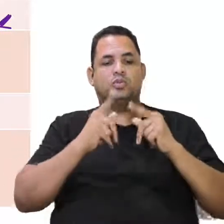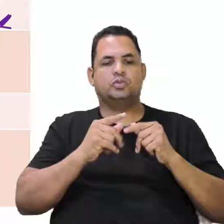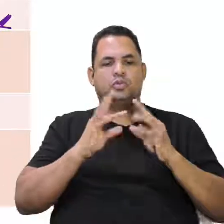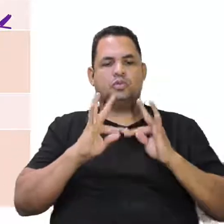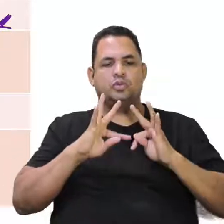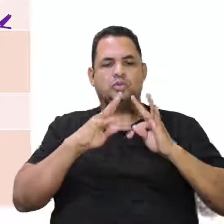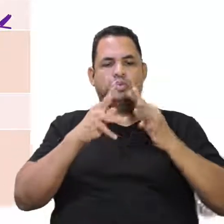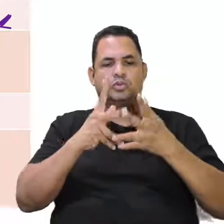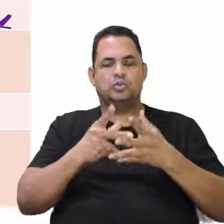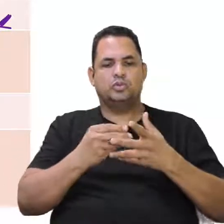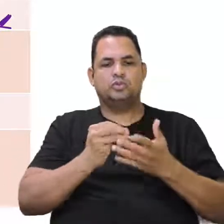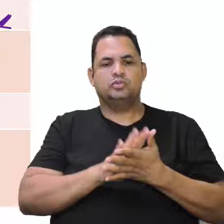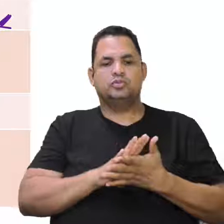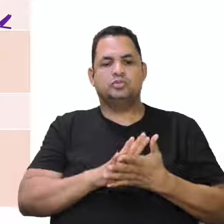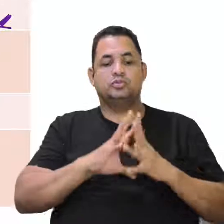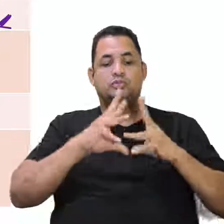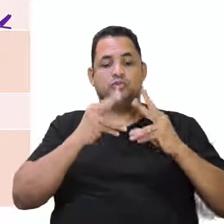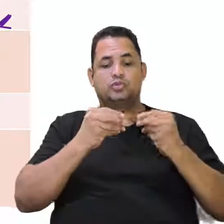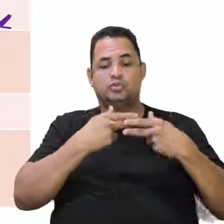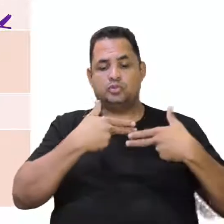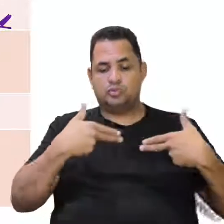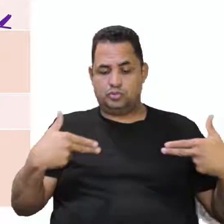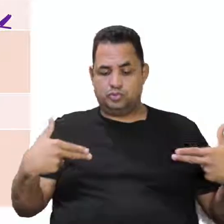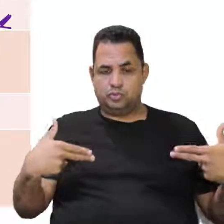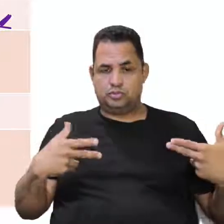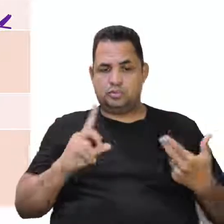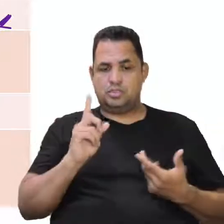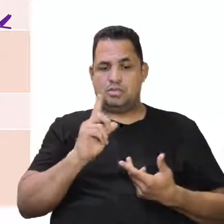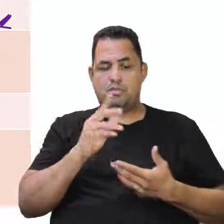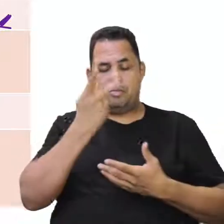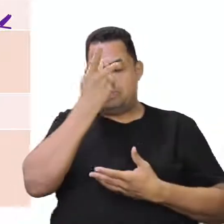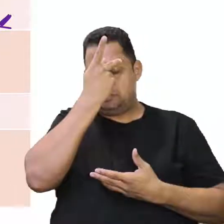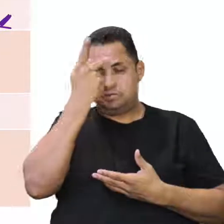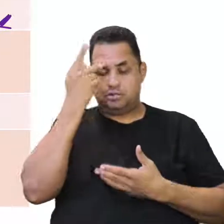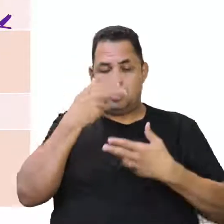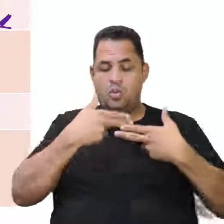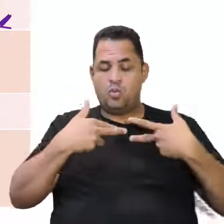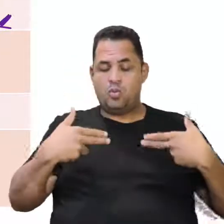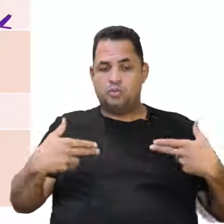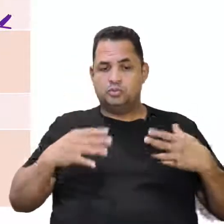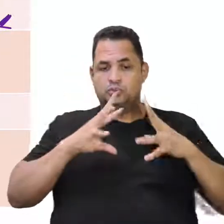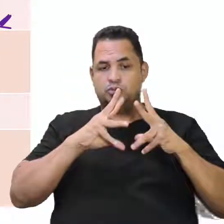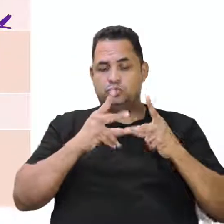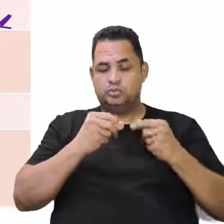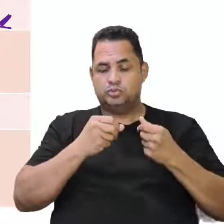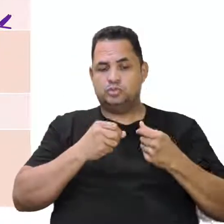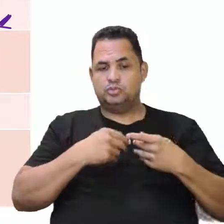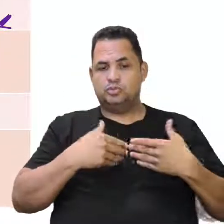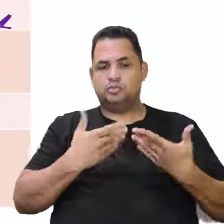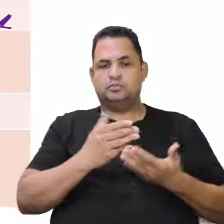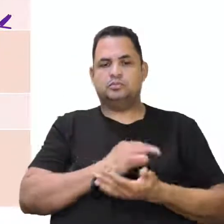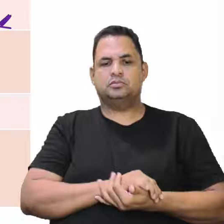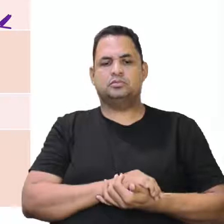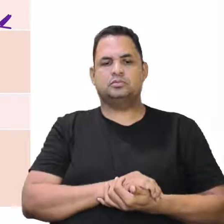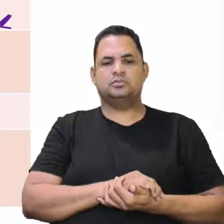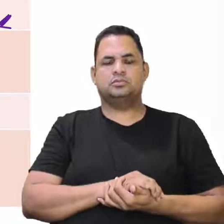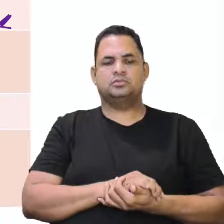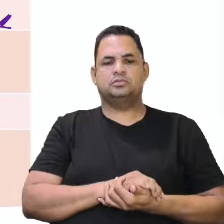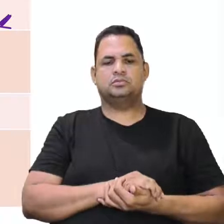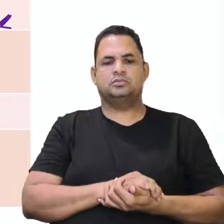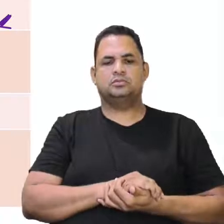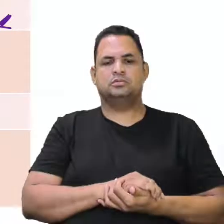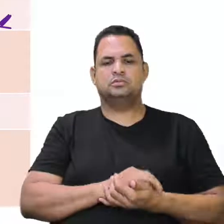tudo. Tudo, não é todo mundo, porque você não vai falar mais de pessoas, você está falando de coisas. Então, everything is